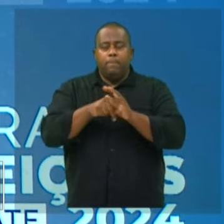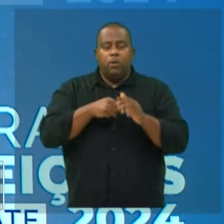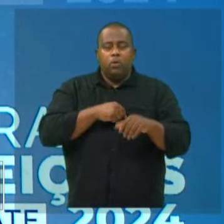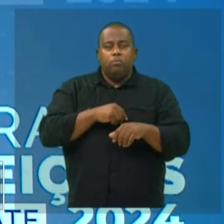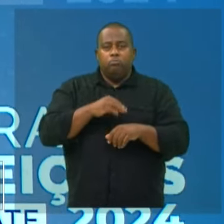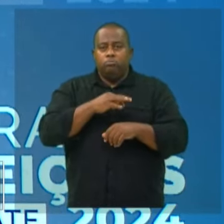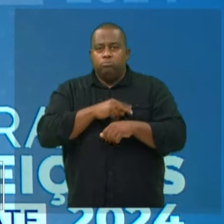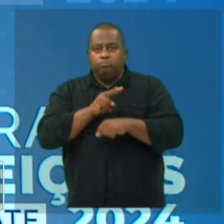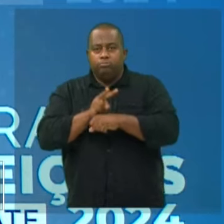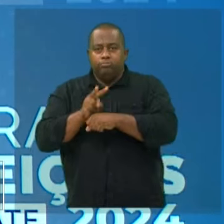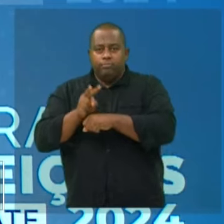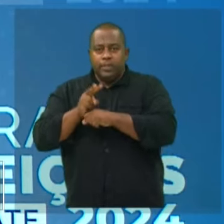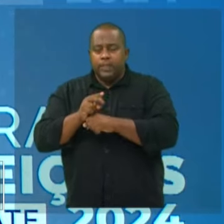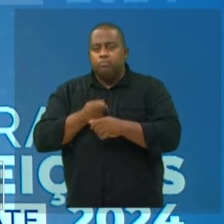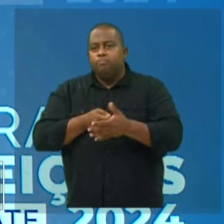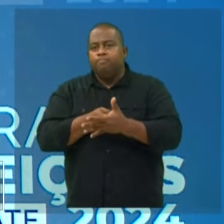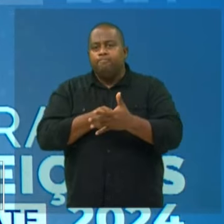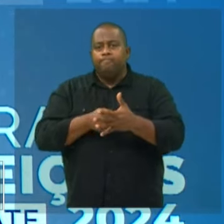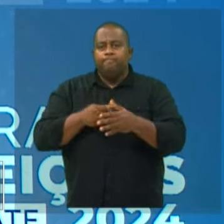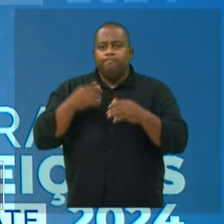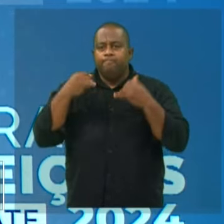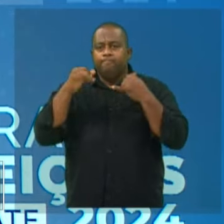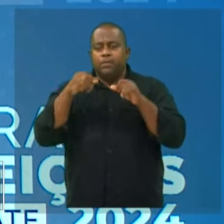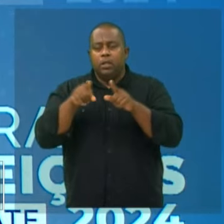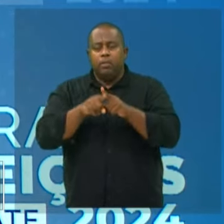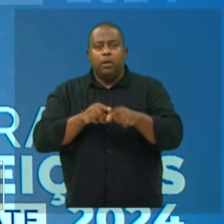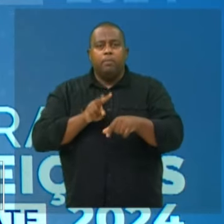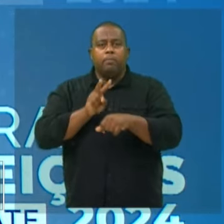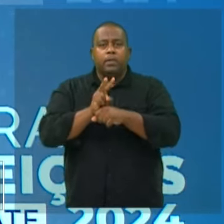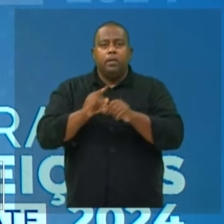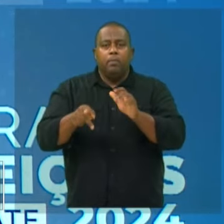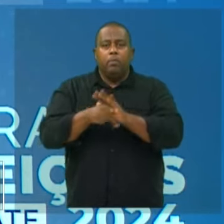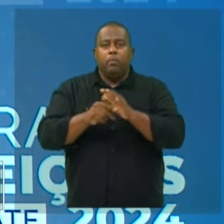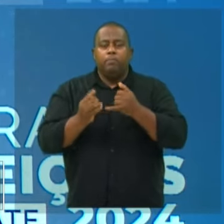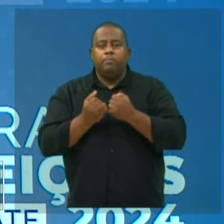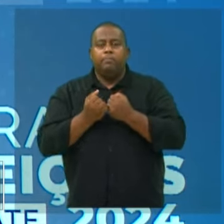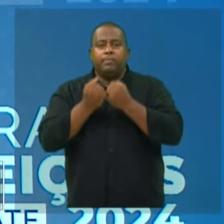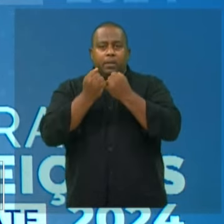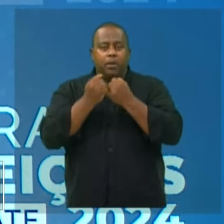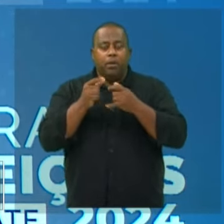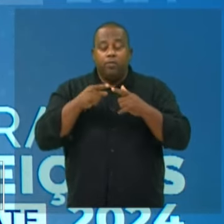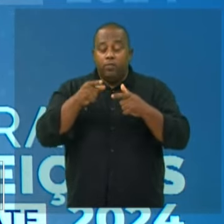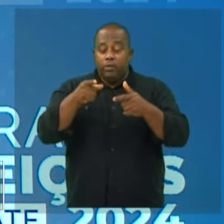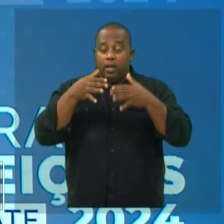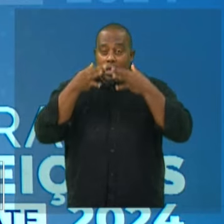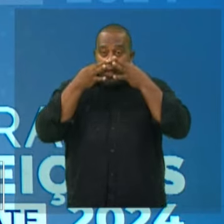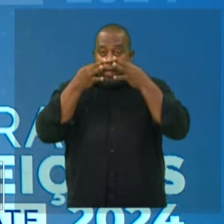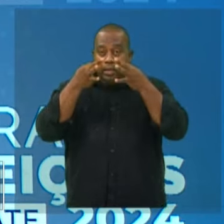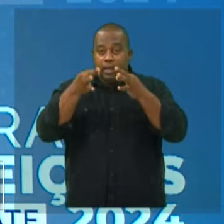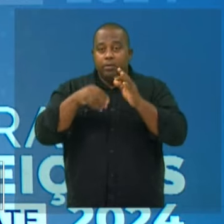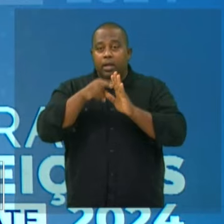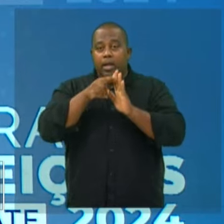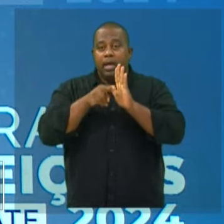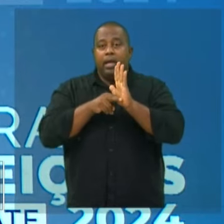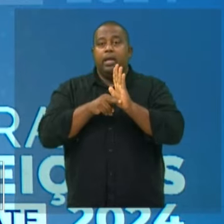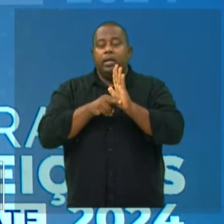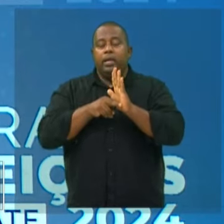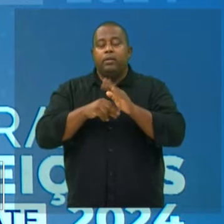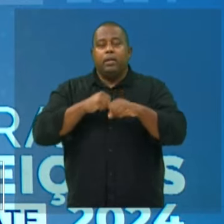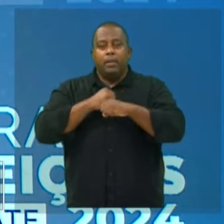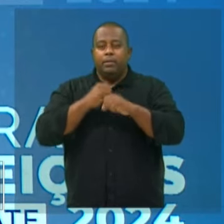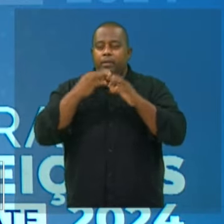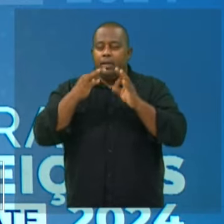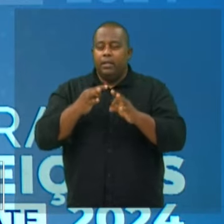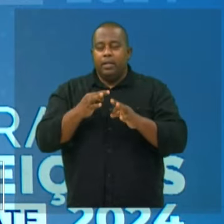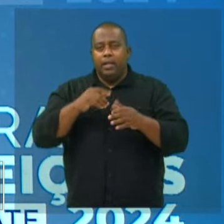ostensivo preventivo de Patrulhamento e proteção patrimonial e você não tá atento se sequer as regras do debate que com certeza você nem leu você